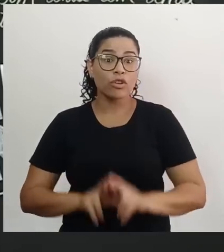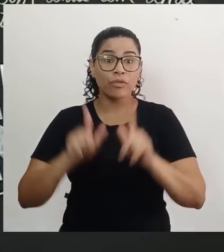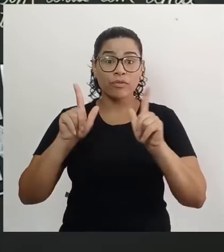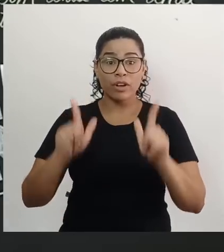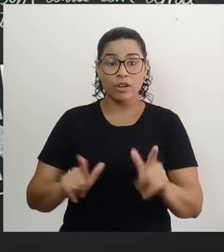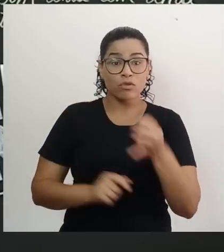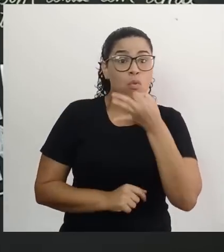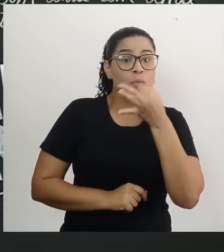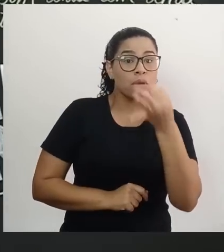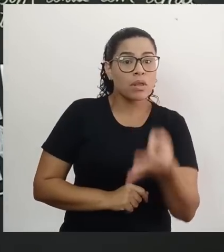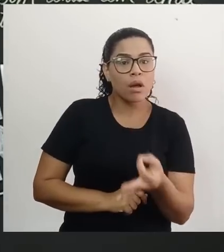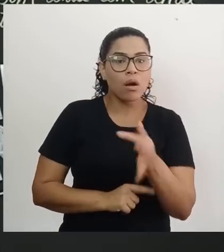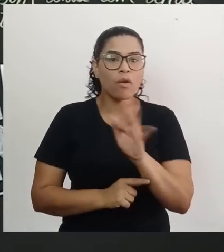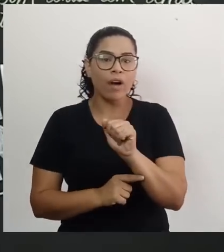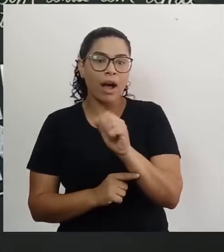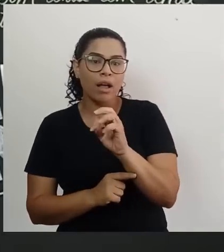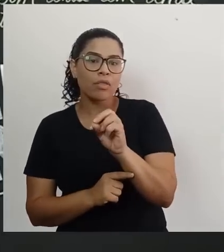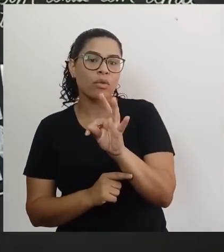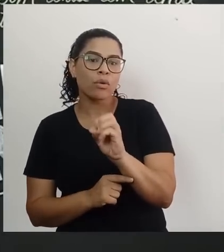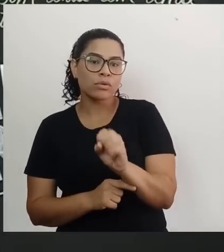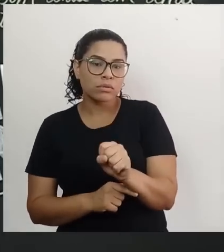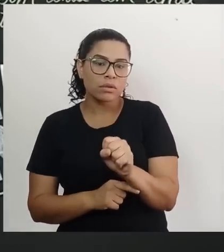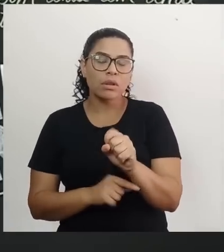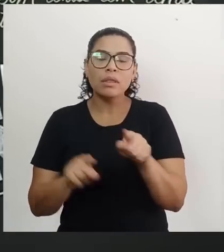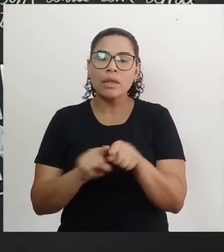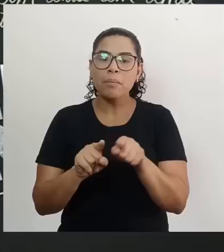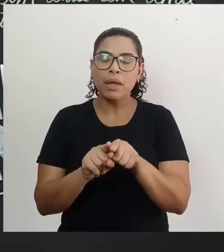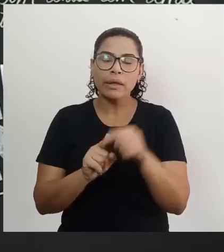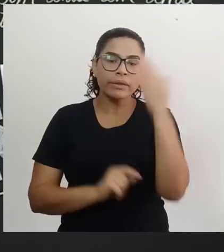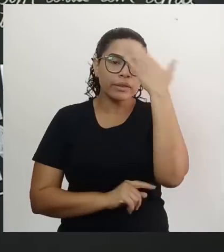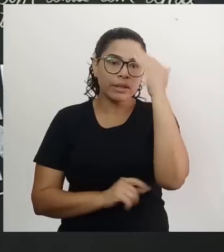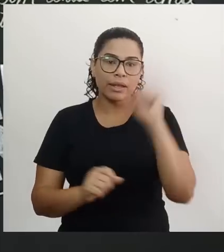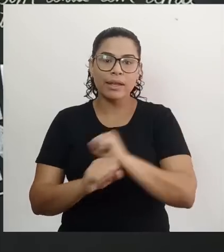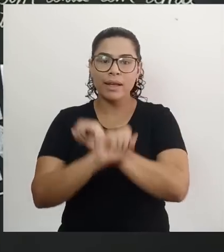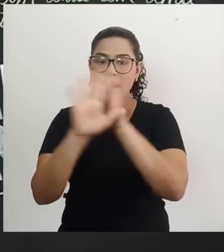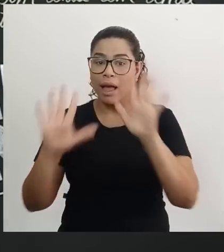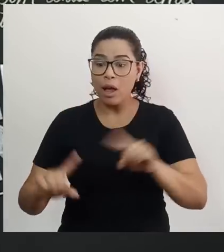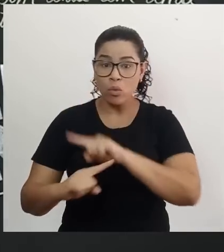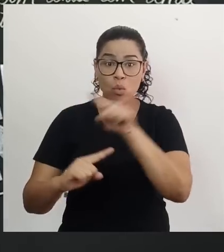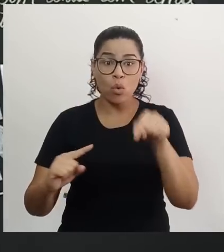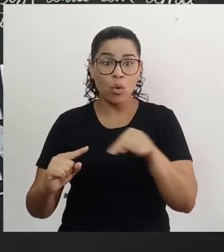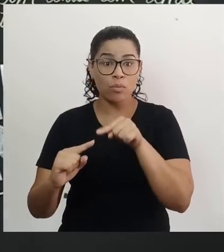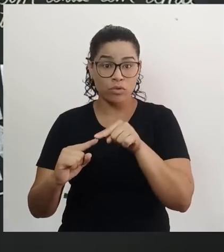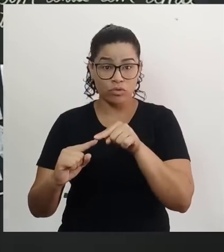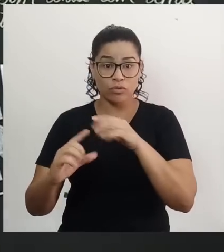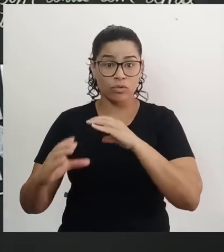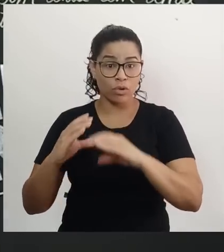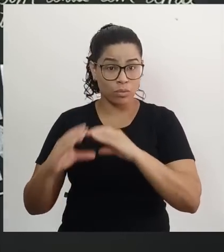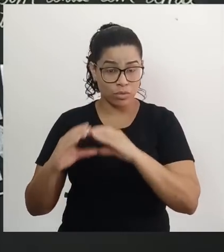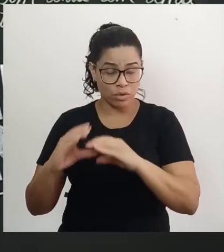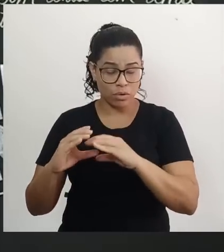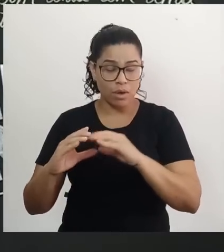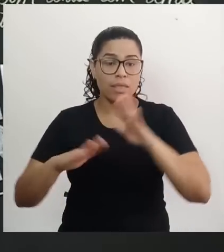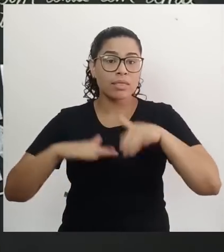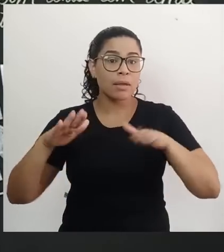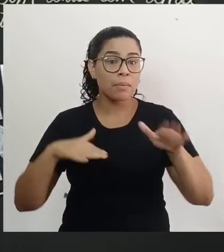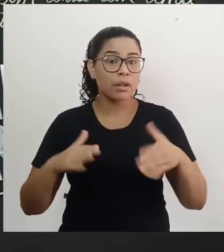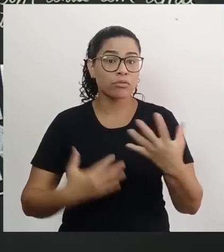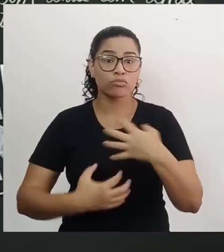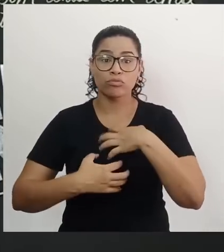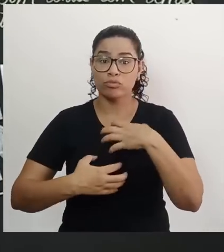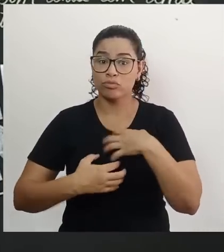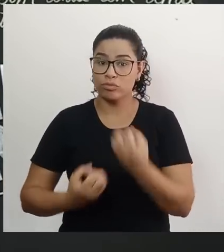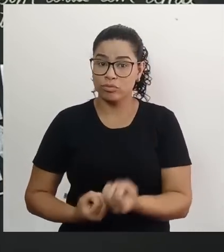opinião, para a gente conseguir também compreender quais são os objetivos daquele meio de comunicação no momento em que eles colocam